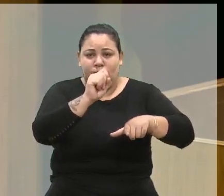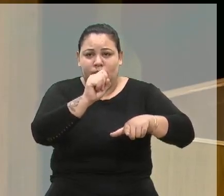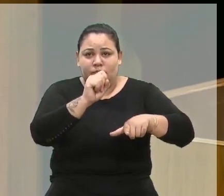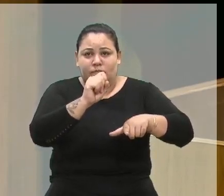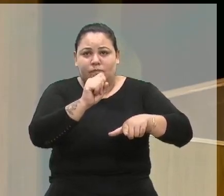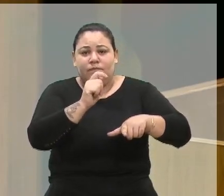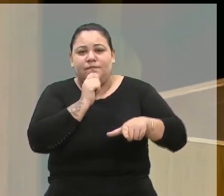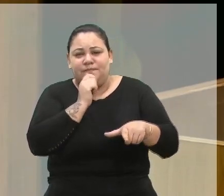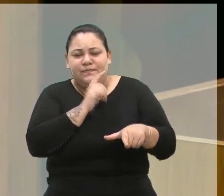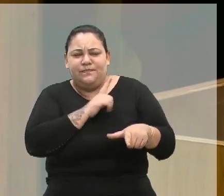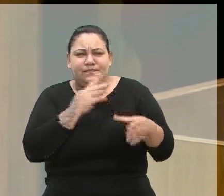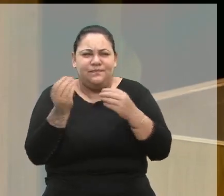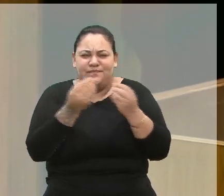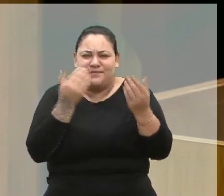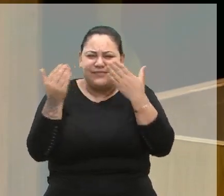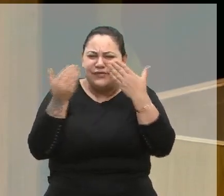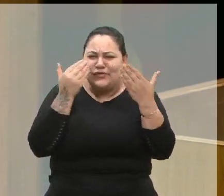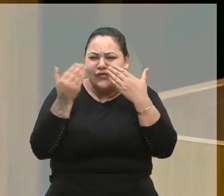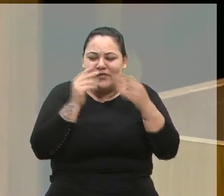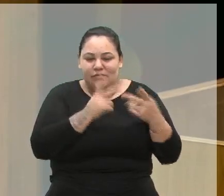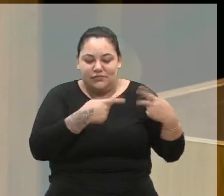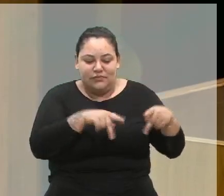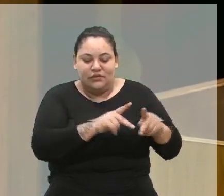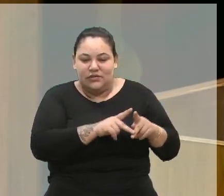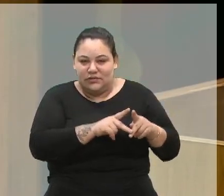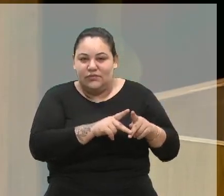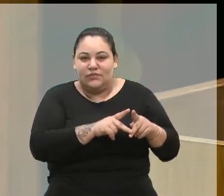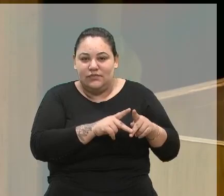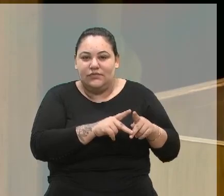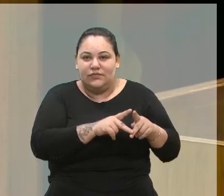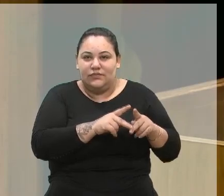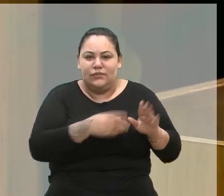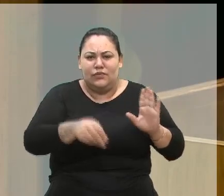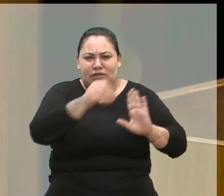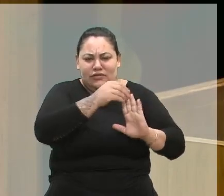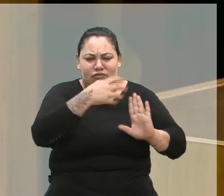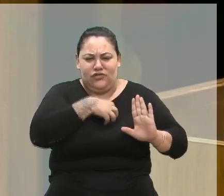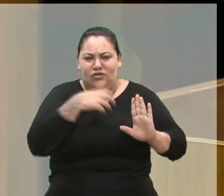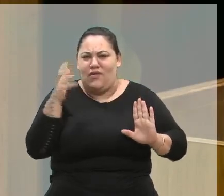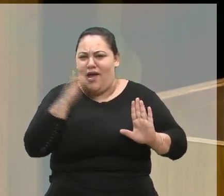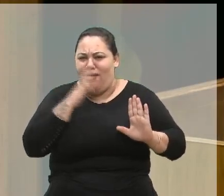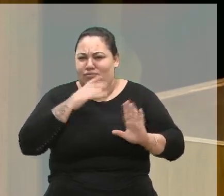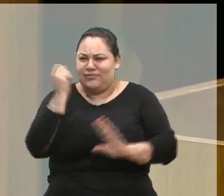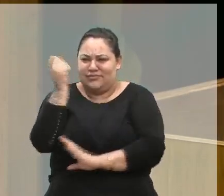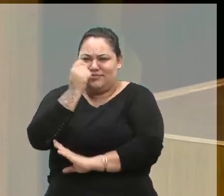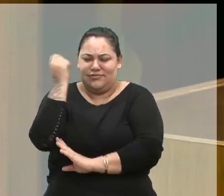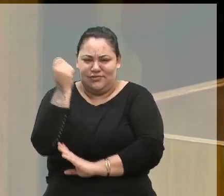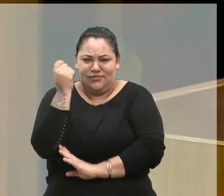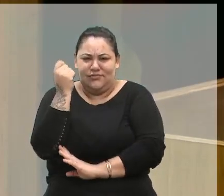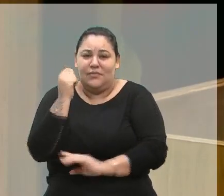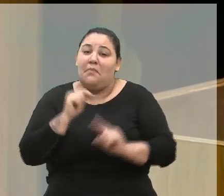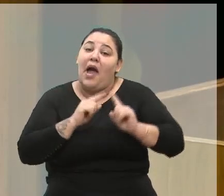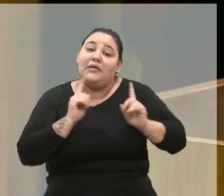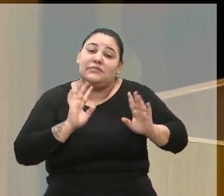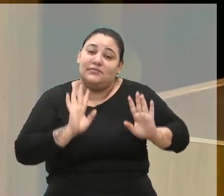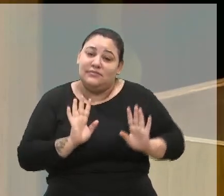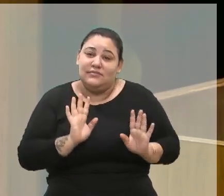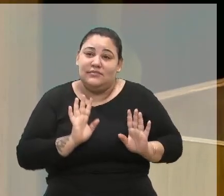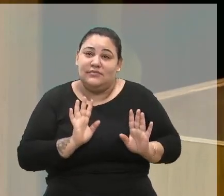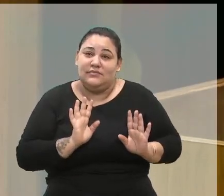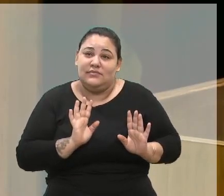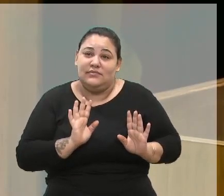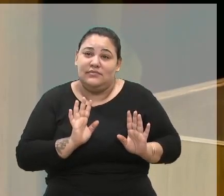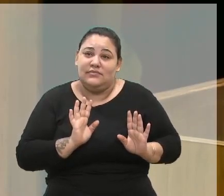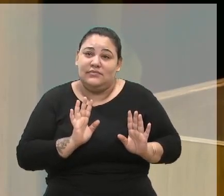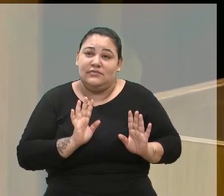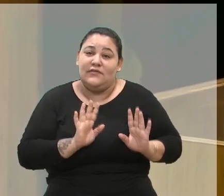insegurança, muita dúvida na população. Foi implementado de forma muito rápida no Rio Grande do Sul, mas é algo que veio